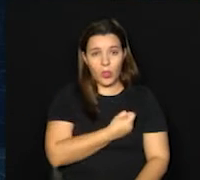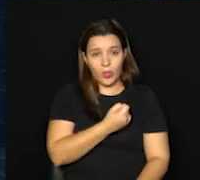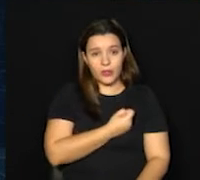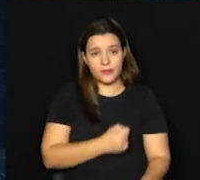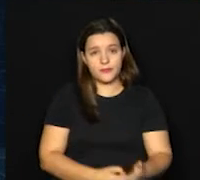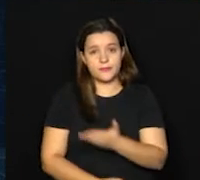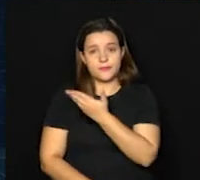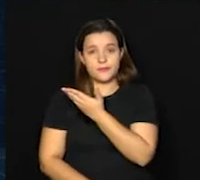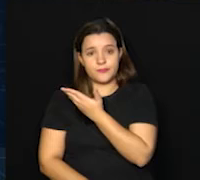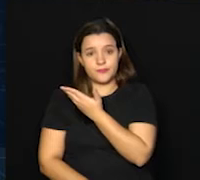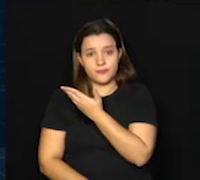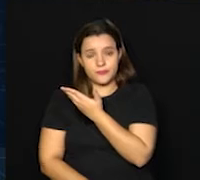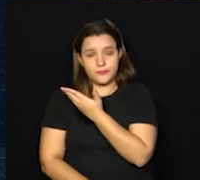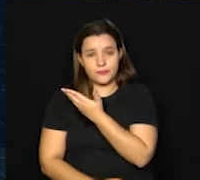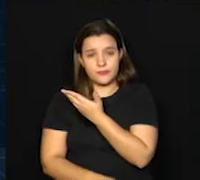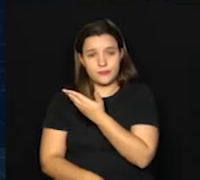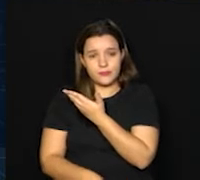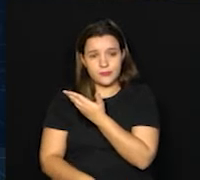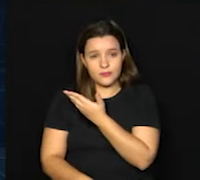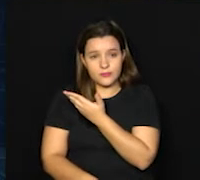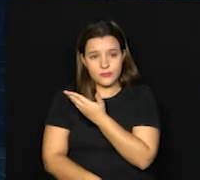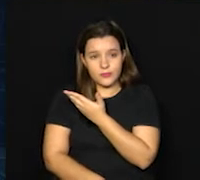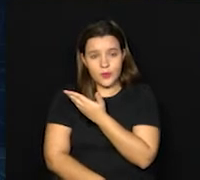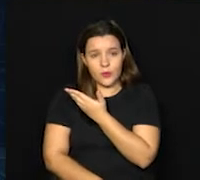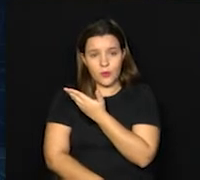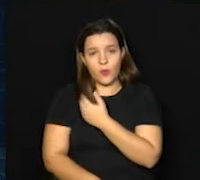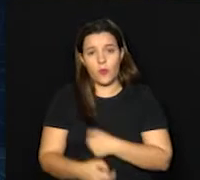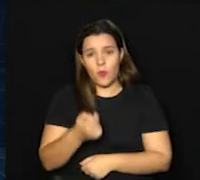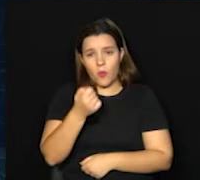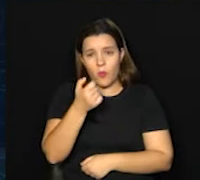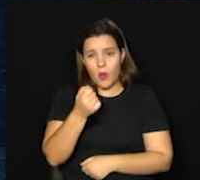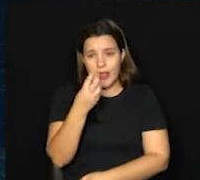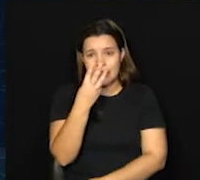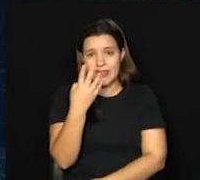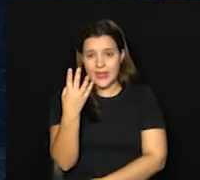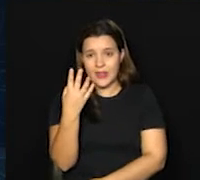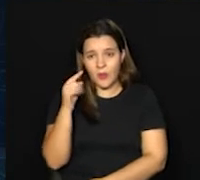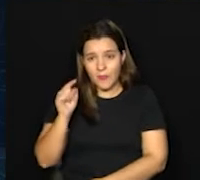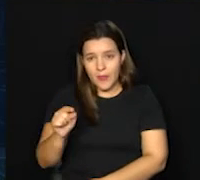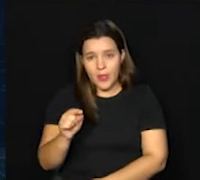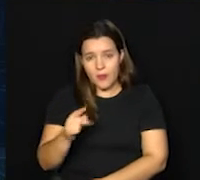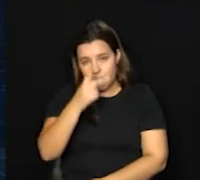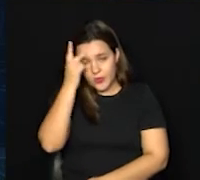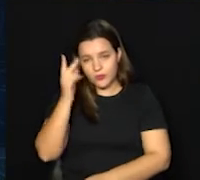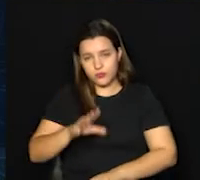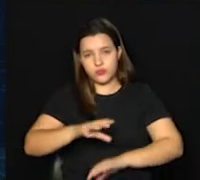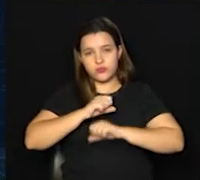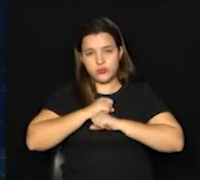33.948 casos. Estamos aí nos aproximando dos 34 mil casos, Gabriel. Indaiatuba,